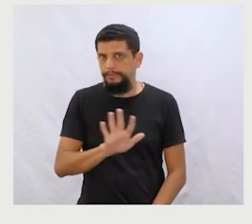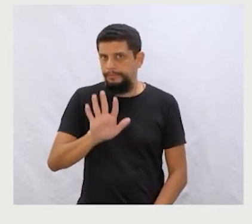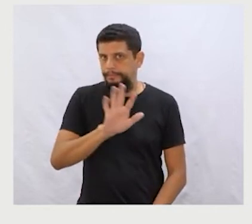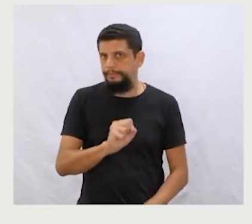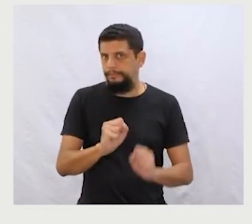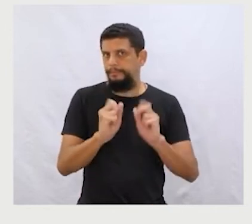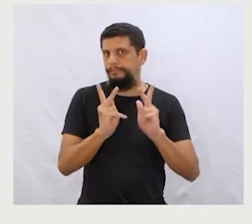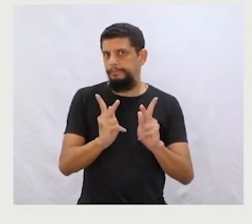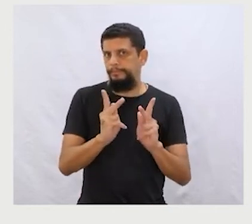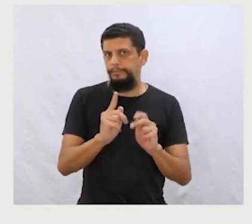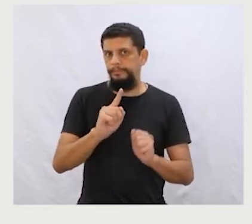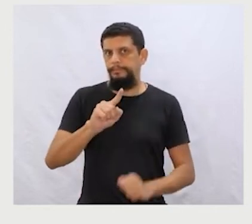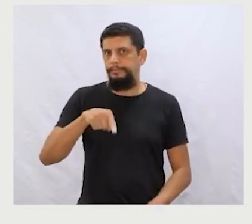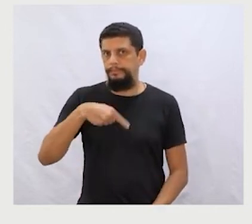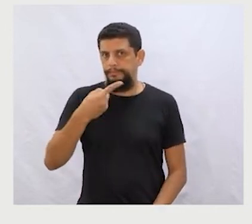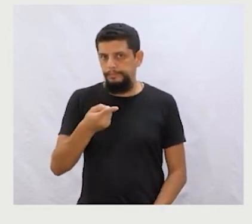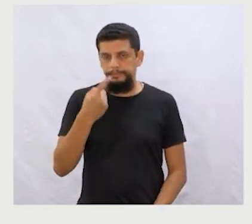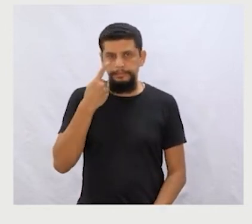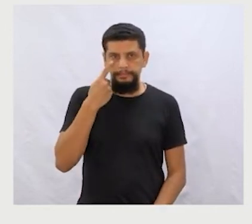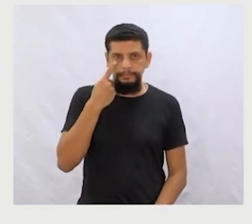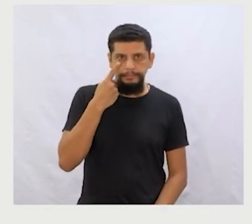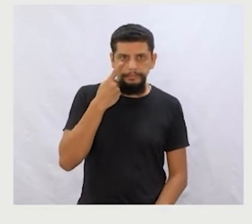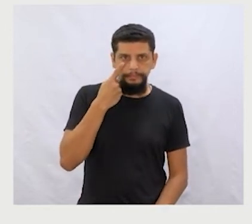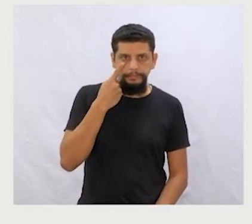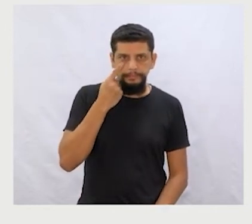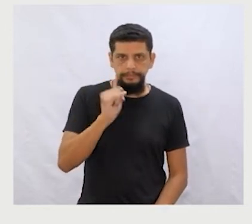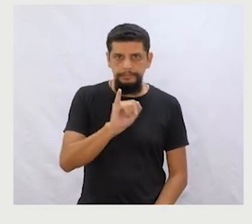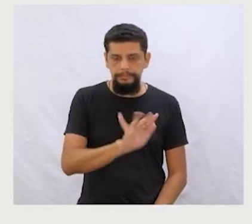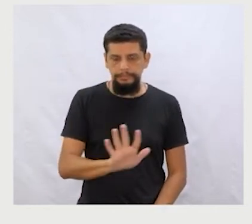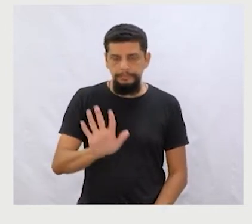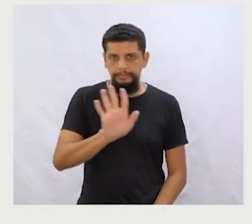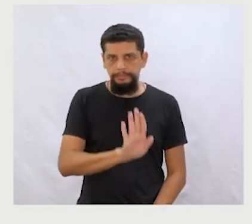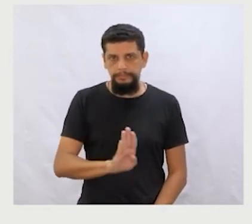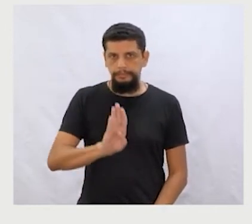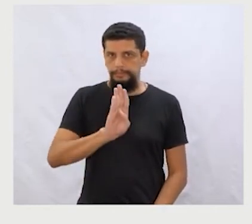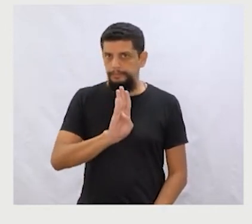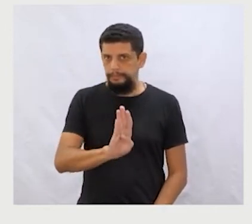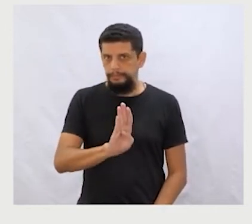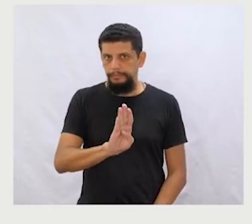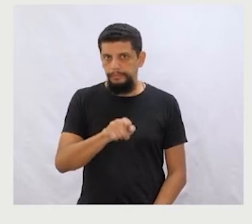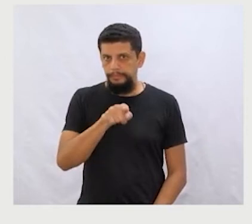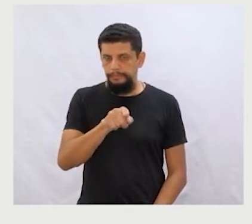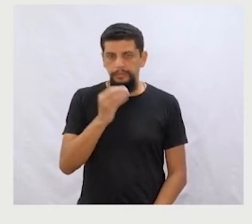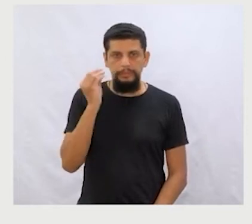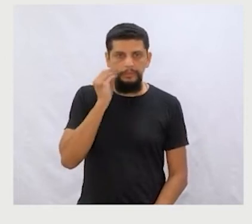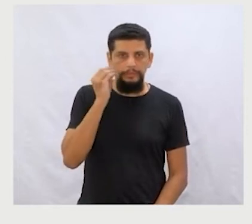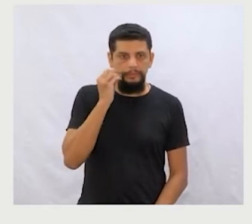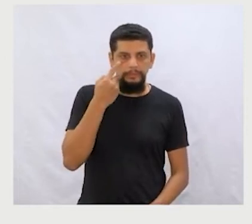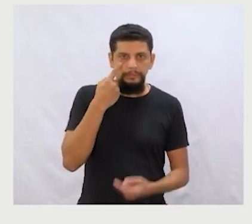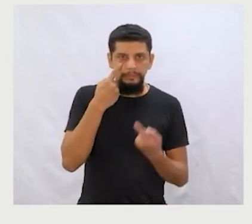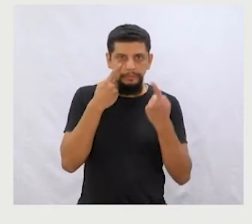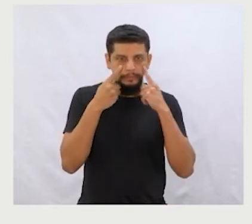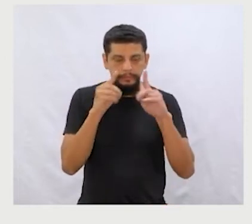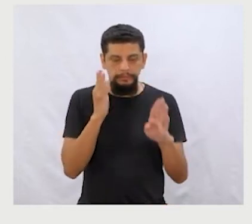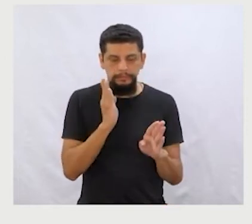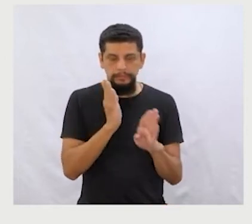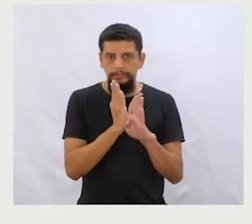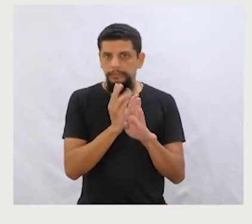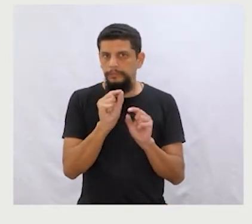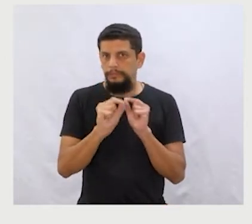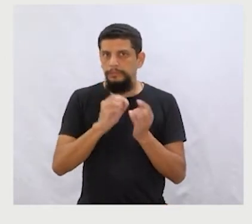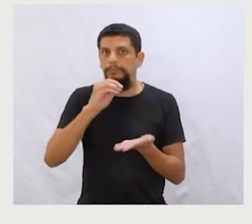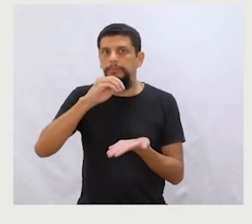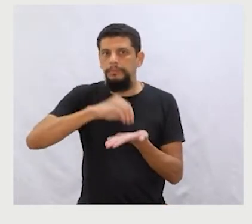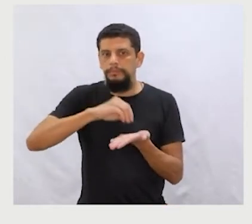imagem, certo? Depois vocês vão olhar na imagem B e vão tentar descobrir o que